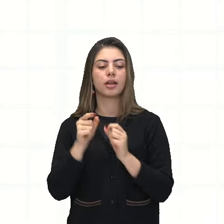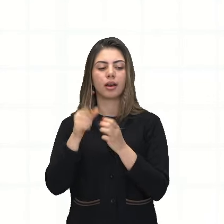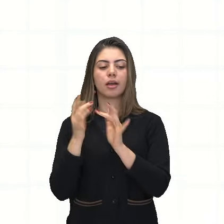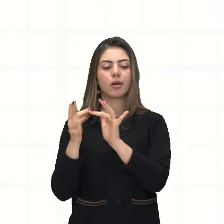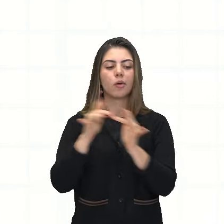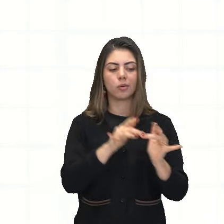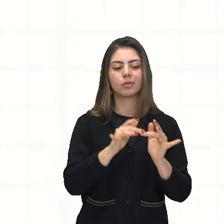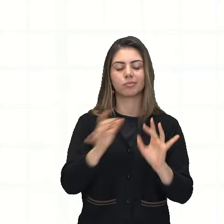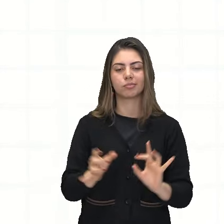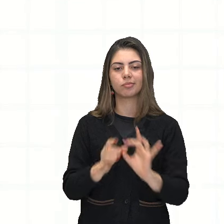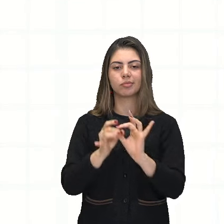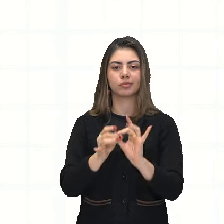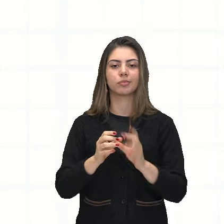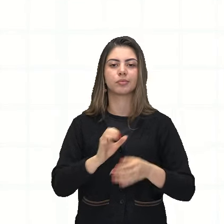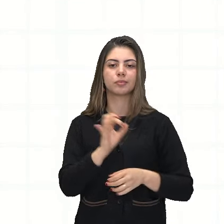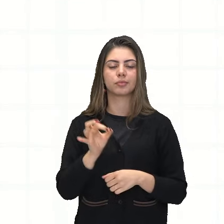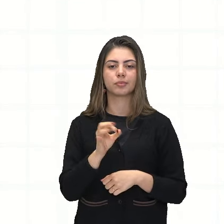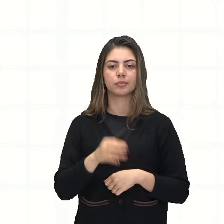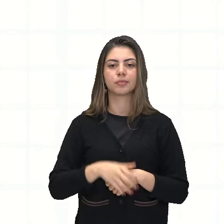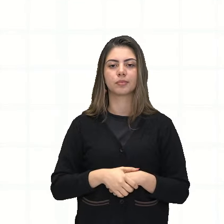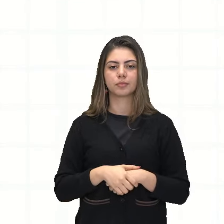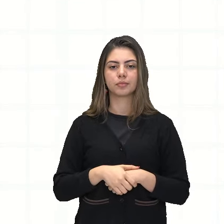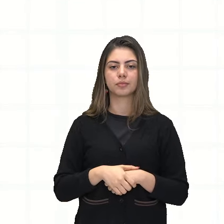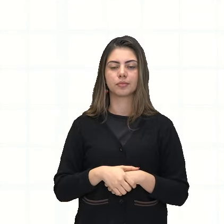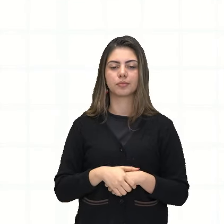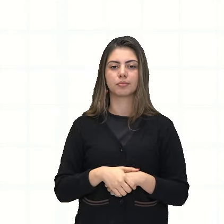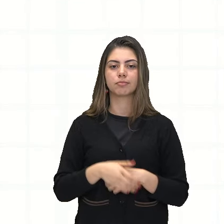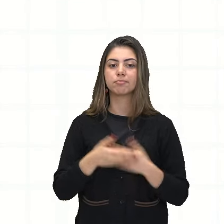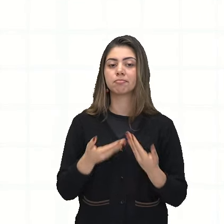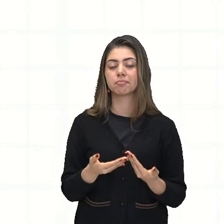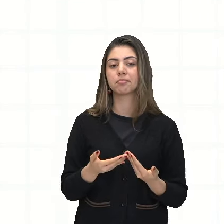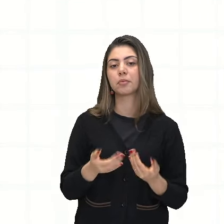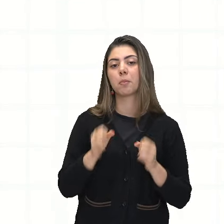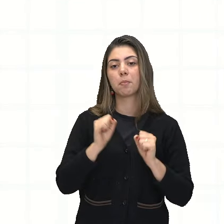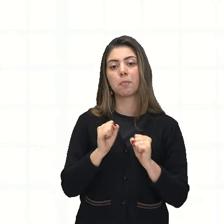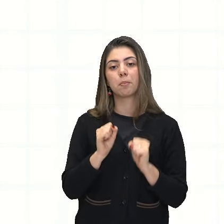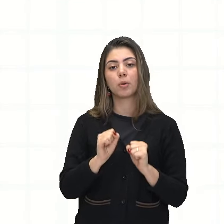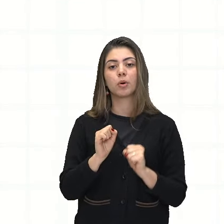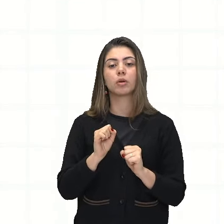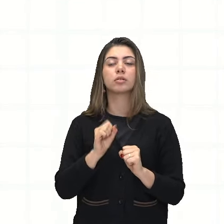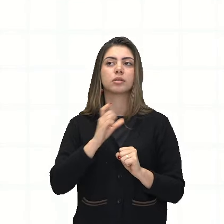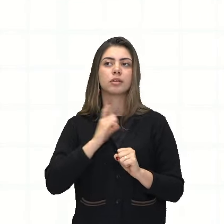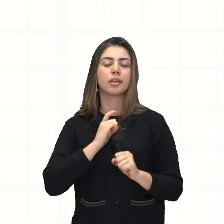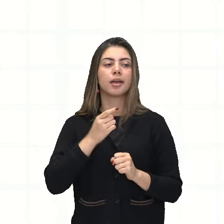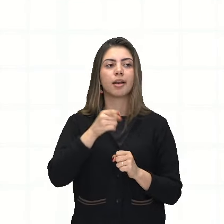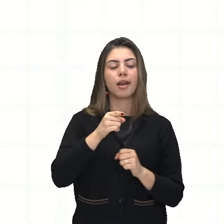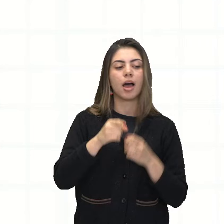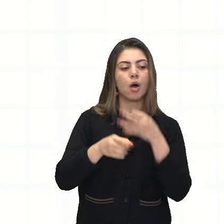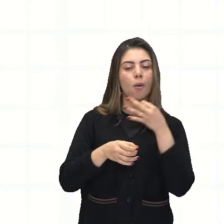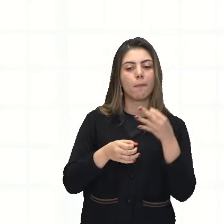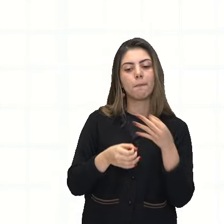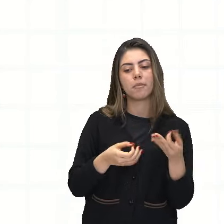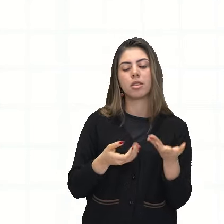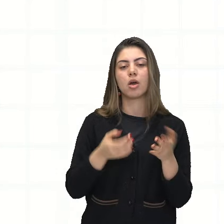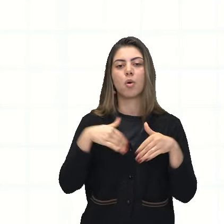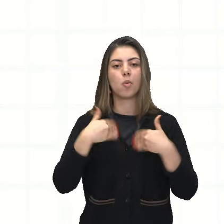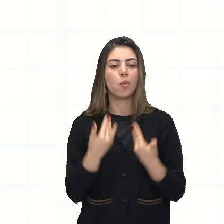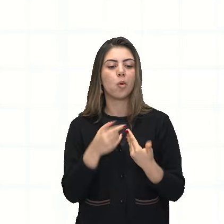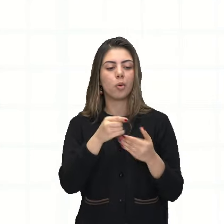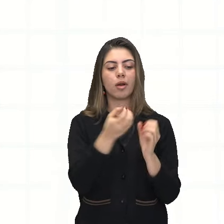né? Conexões lógicas entre ideias ou partes do